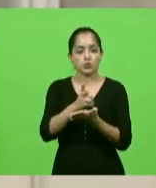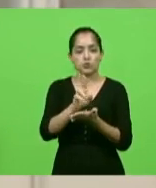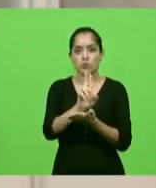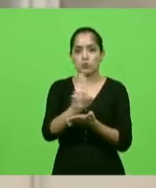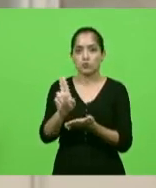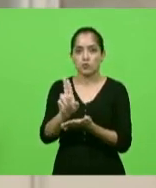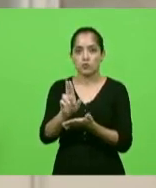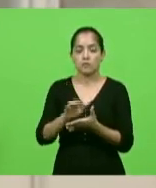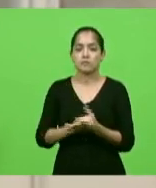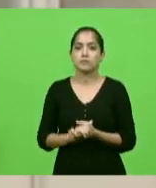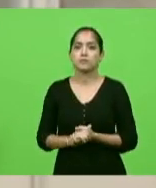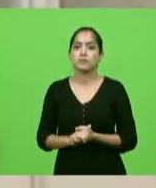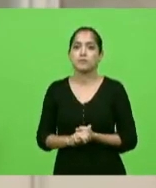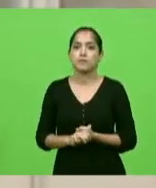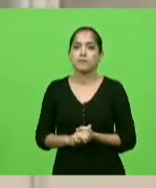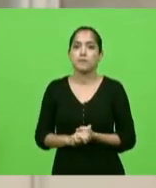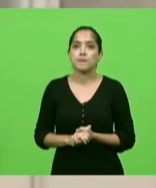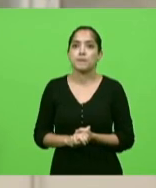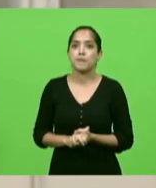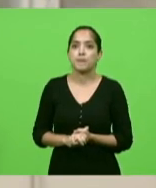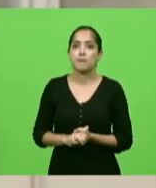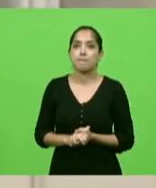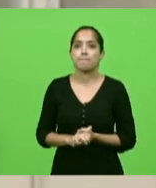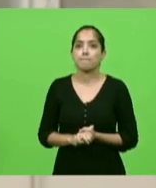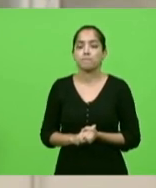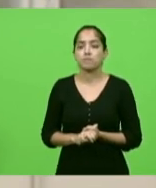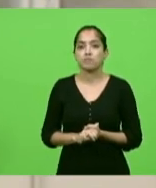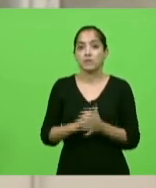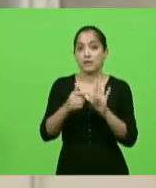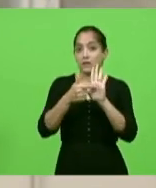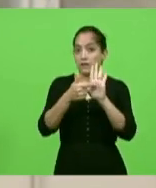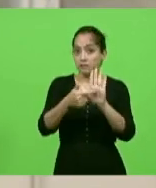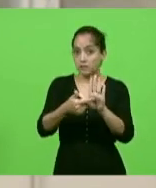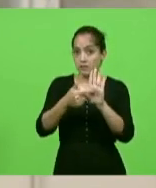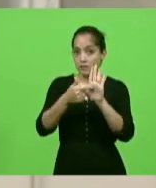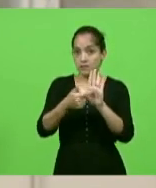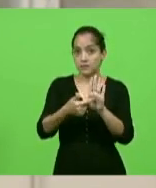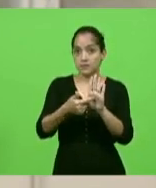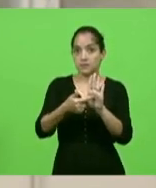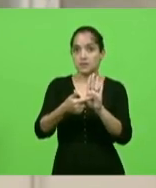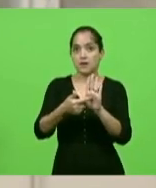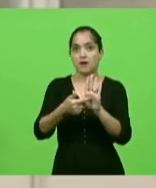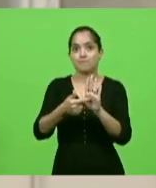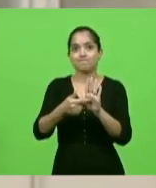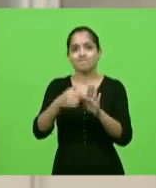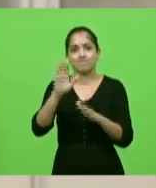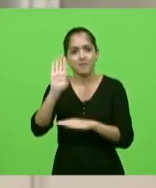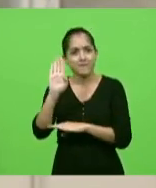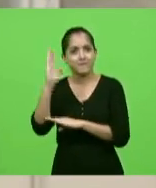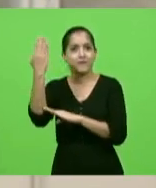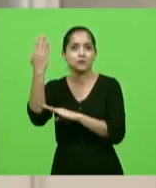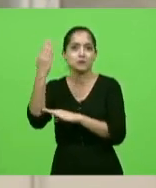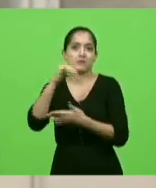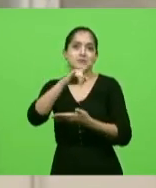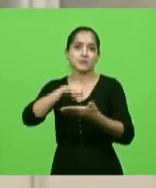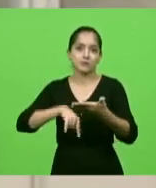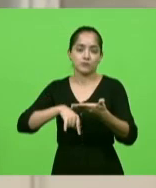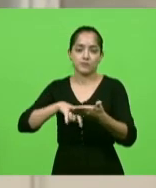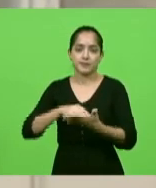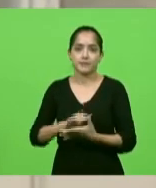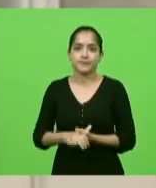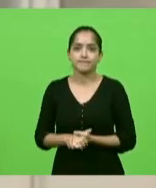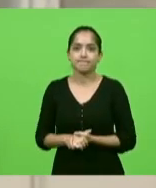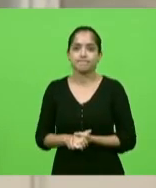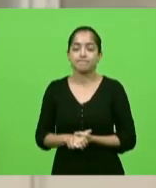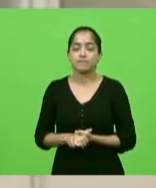Brasília International Business "a evidenciar em flagrante por falsificação documental